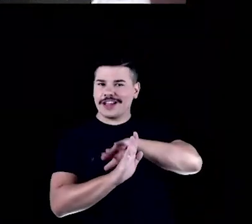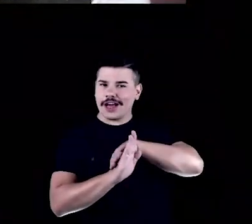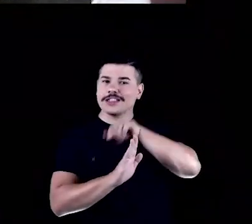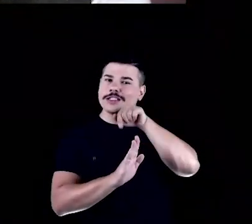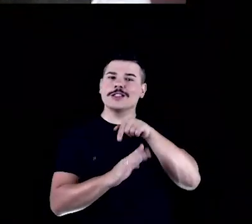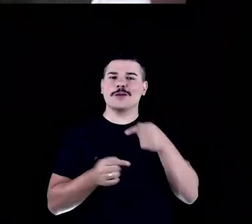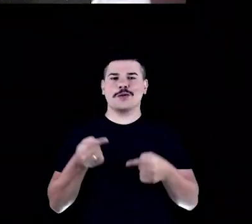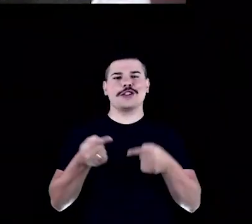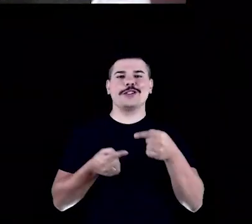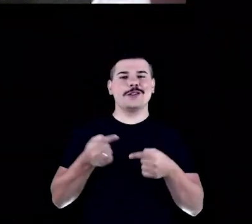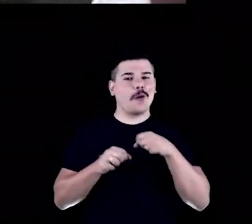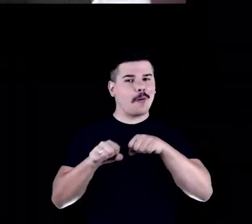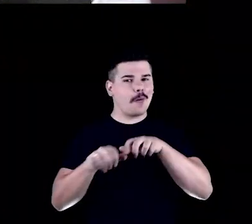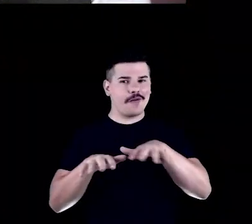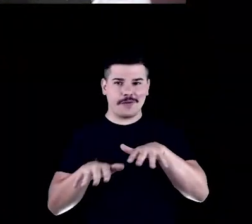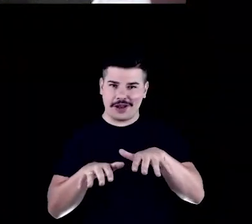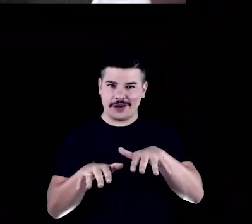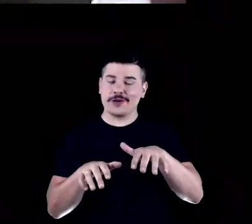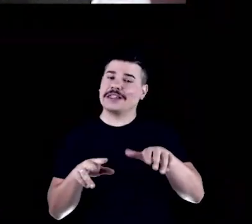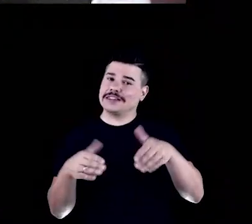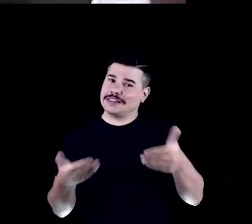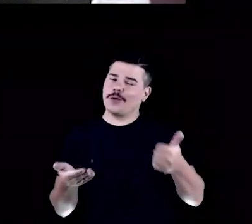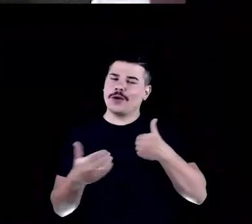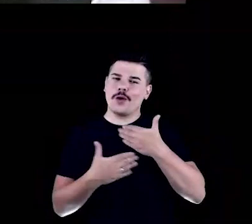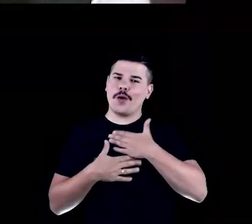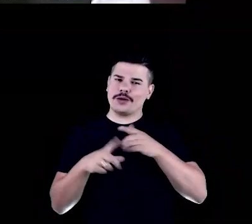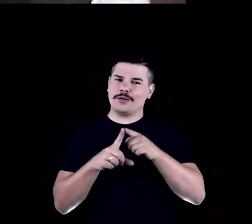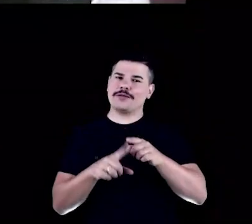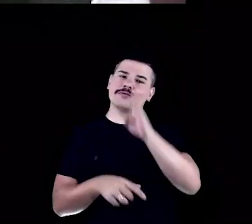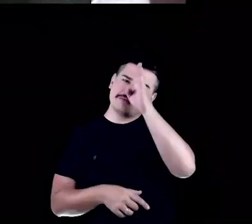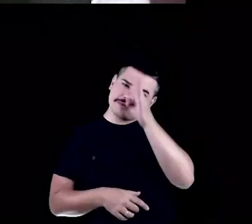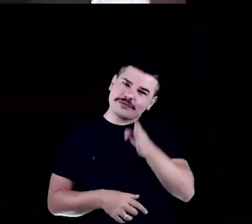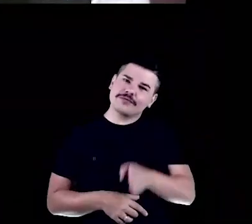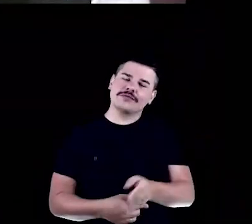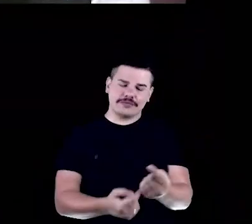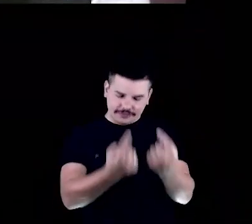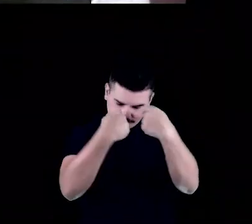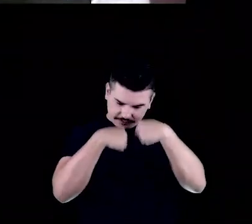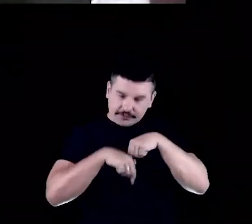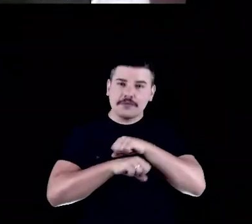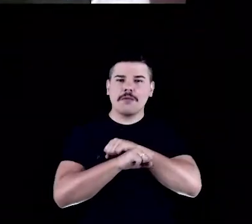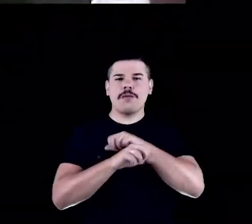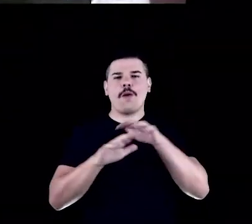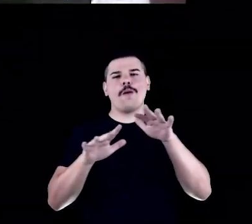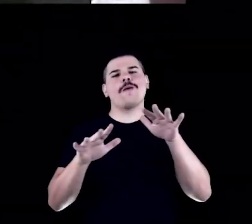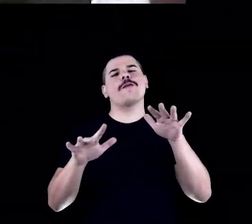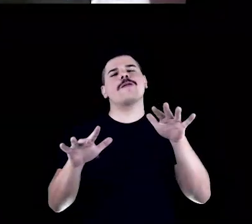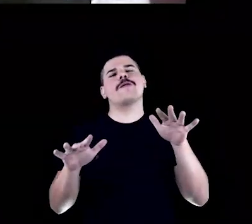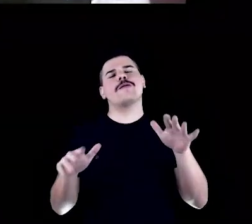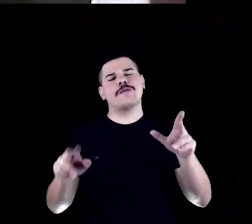também é um movimento político. Então, eu tento operar também pela verticalidade, pela implosão e pela